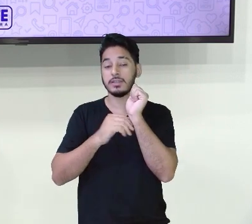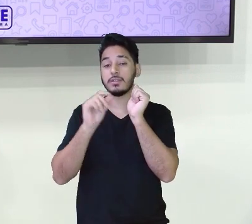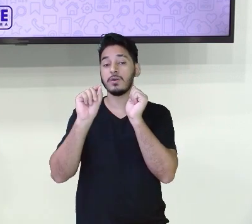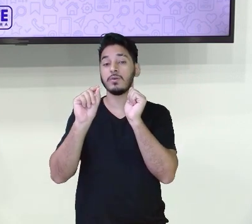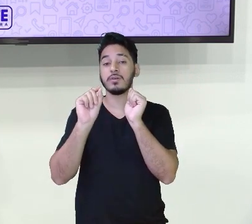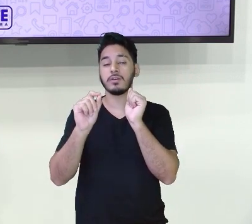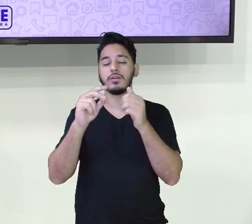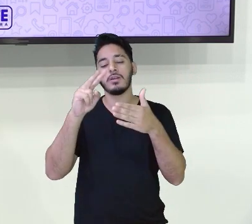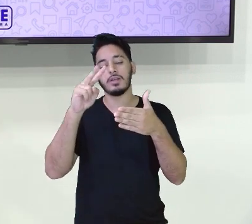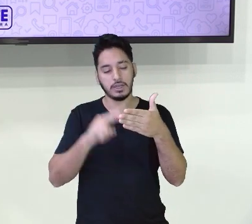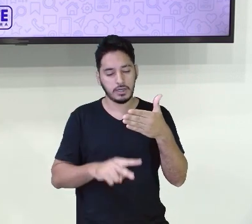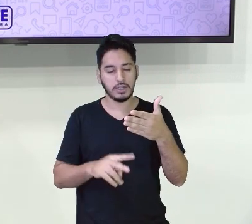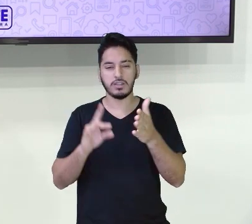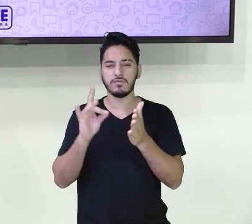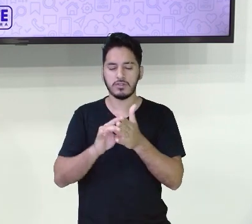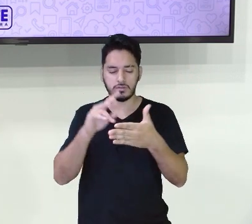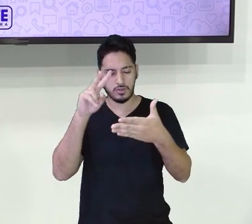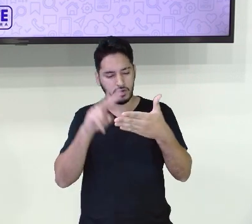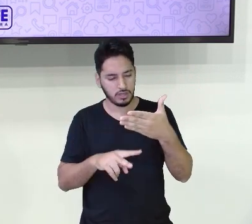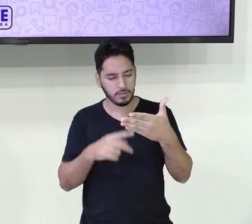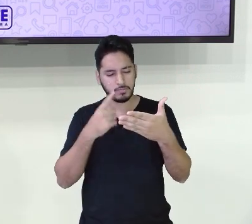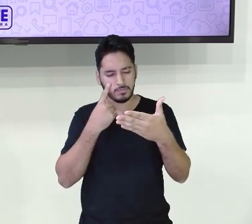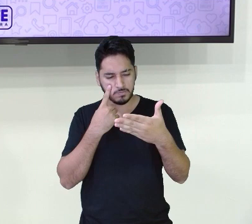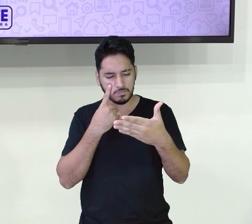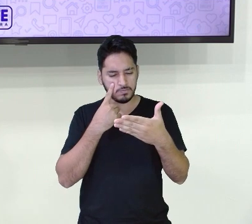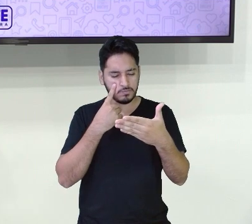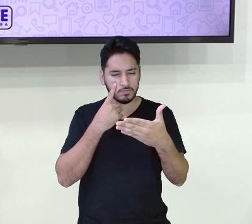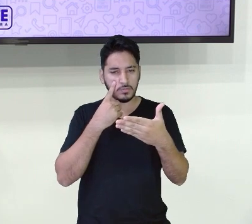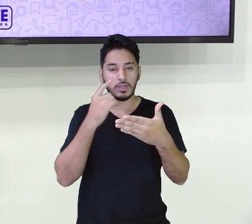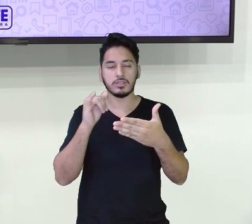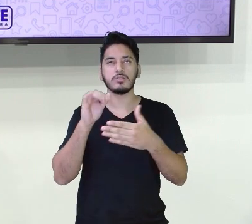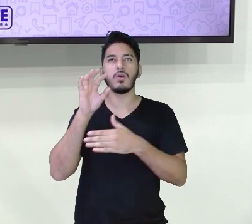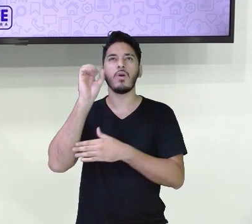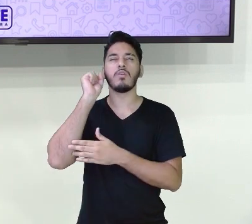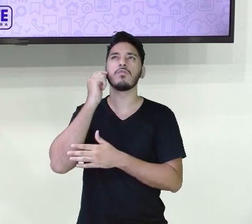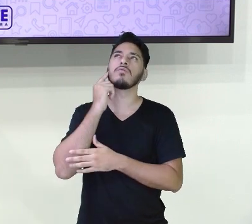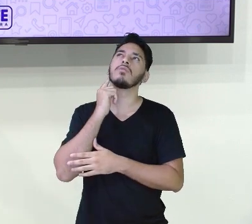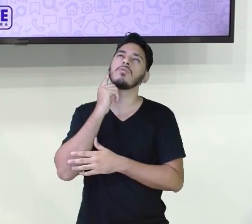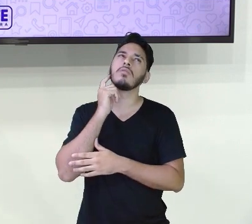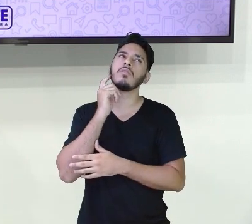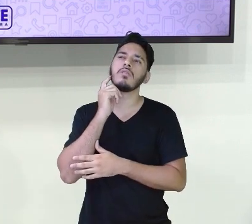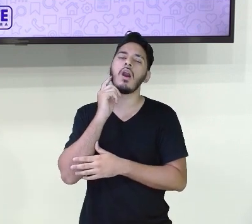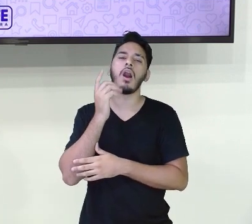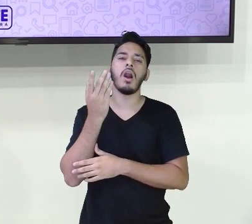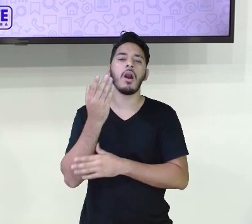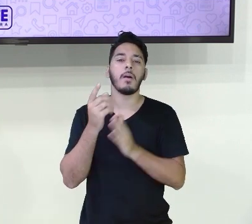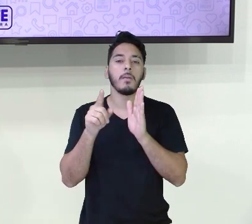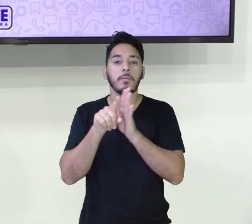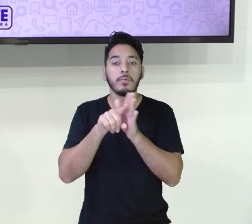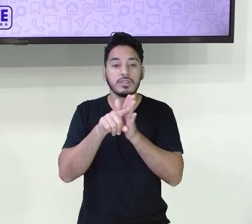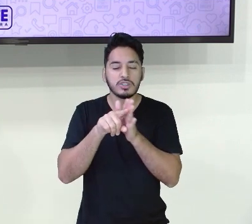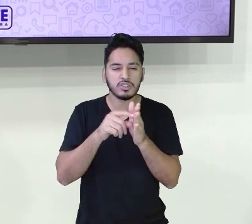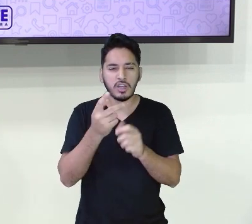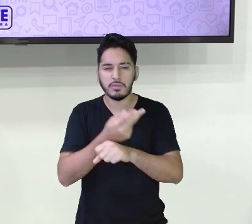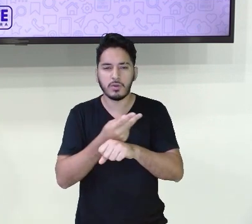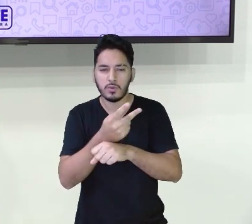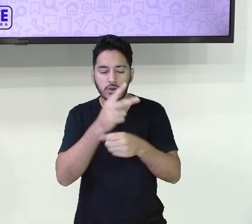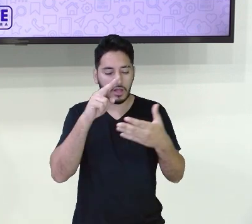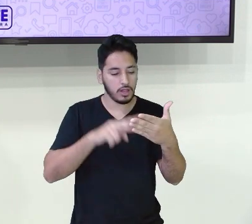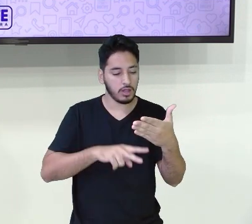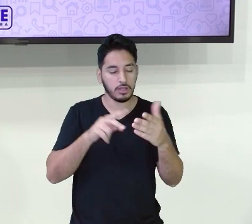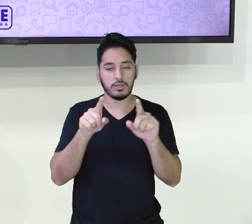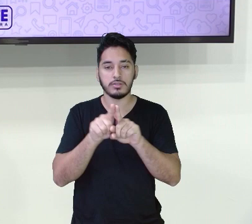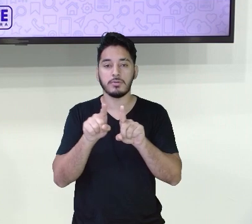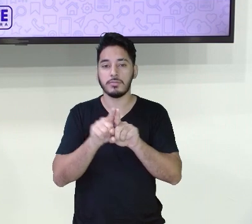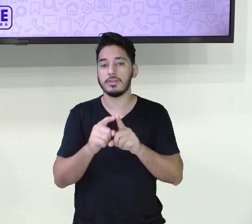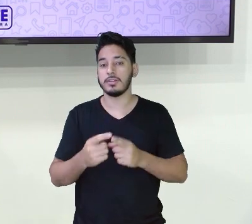gente ler mesmo, ouvir. Se você apenas ouviu, busca lá saber para você também ler, né? De repente